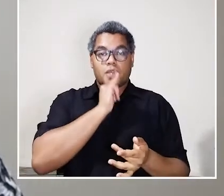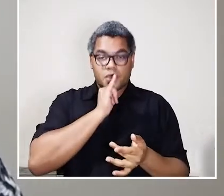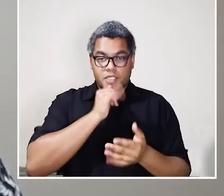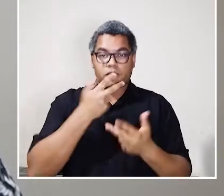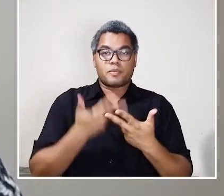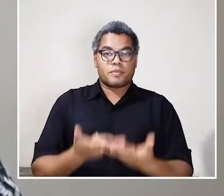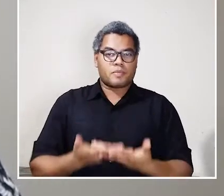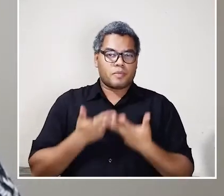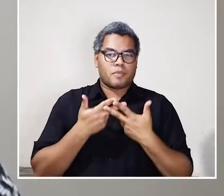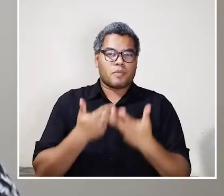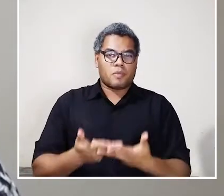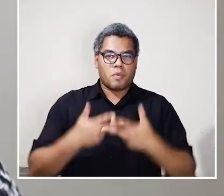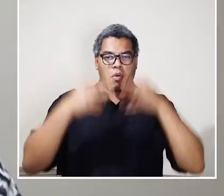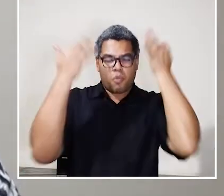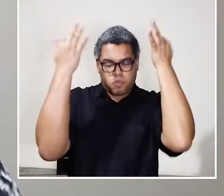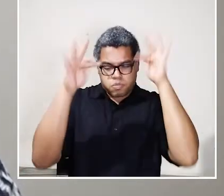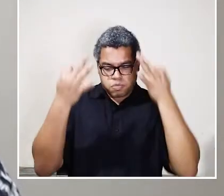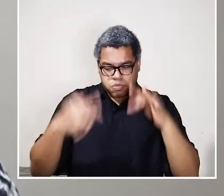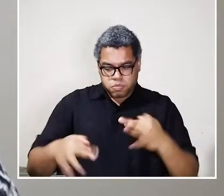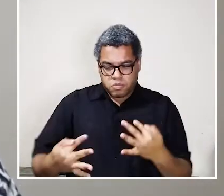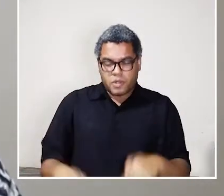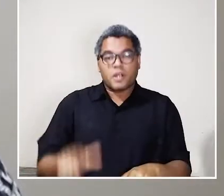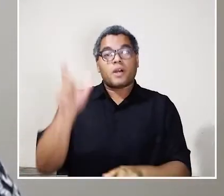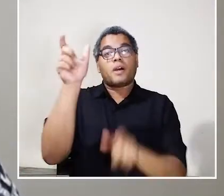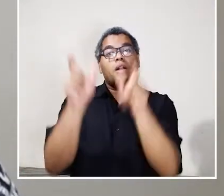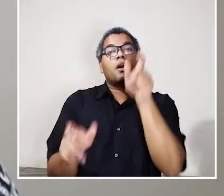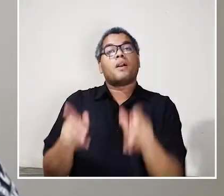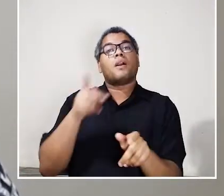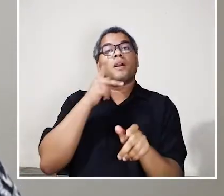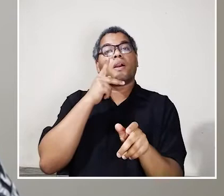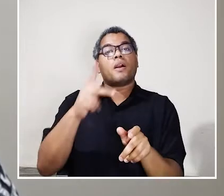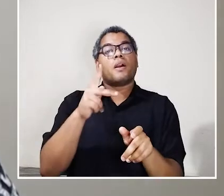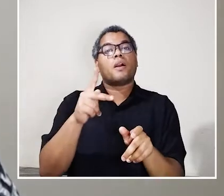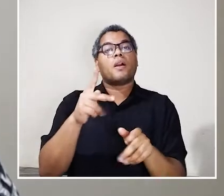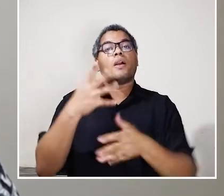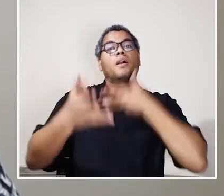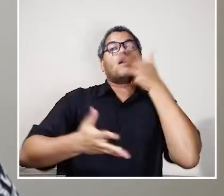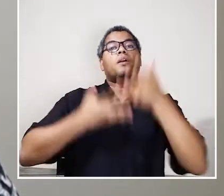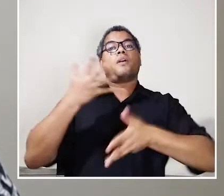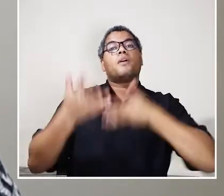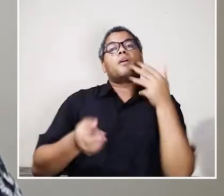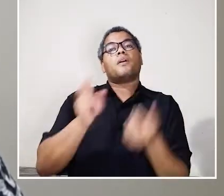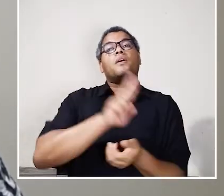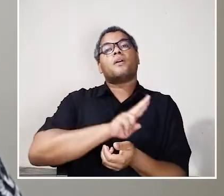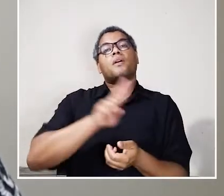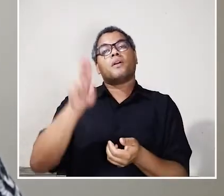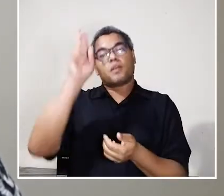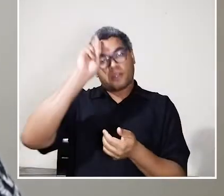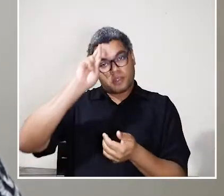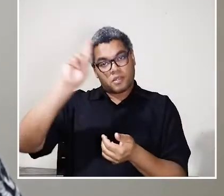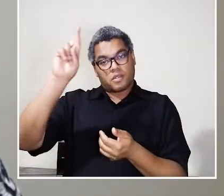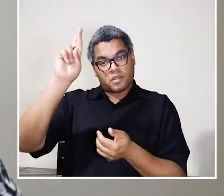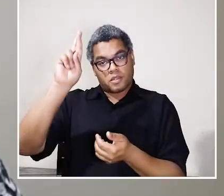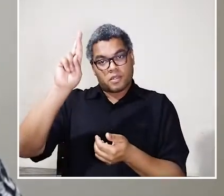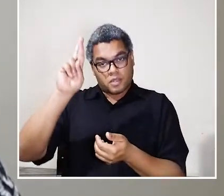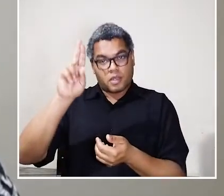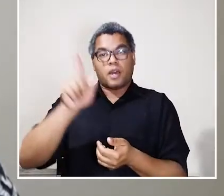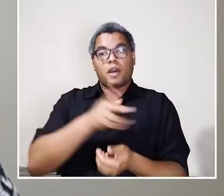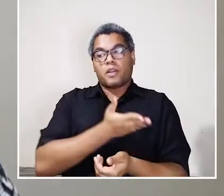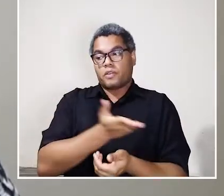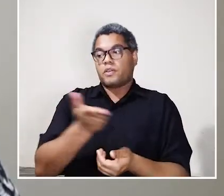de sofrimento e de paciência os profetas que falaram em nome do Senhor. Eis que